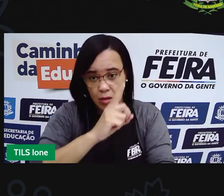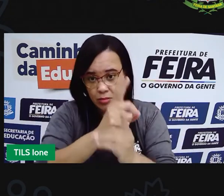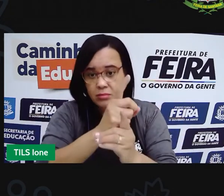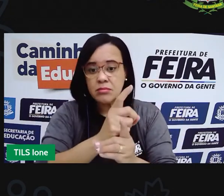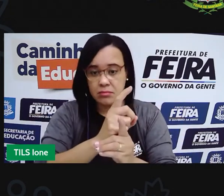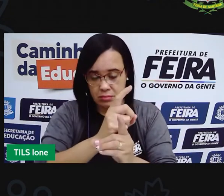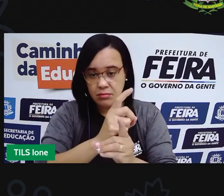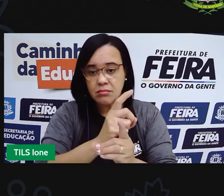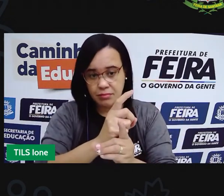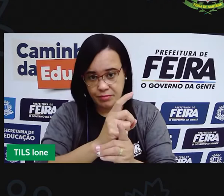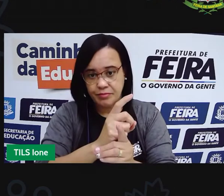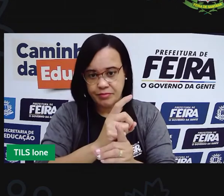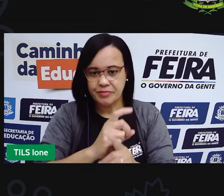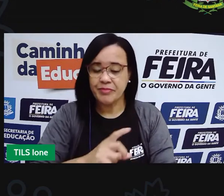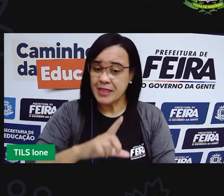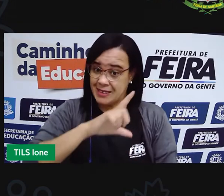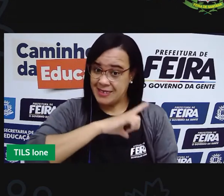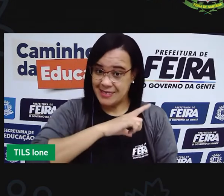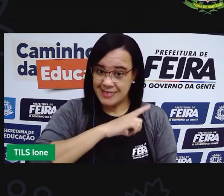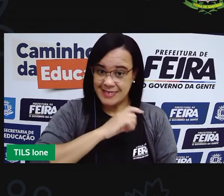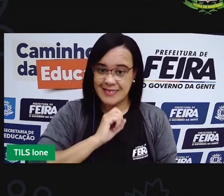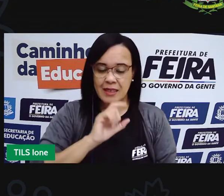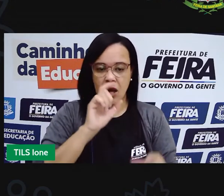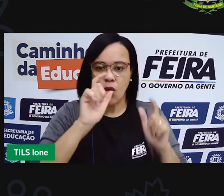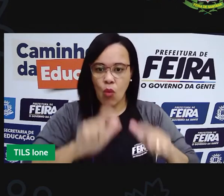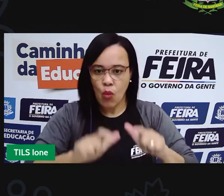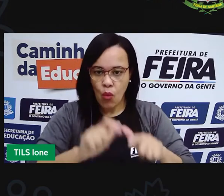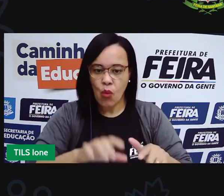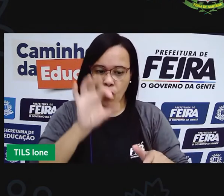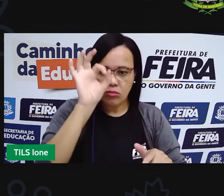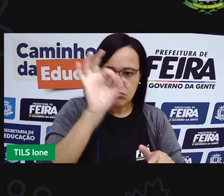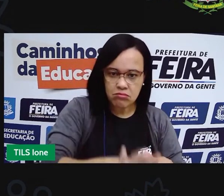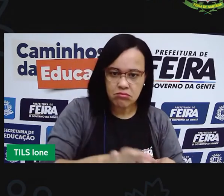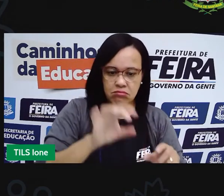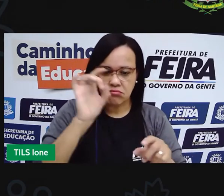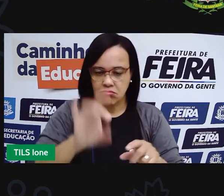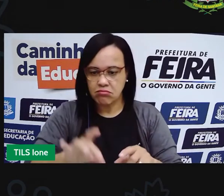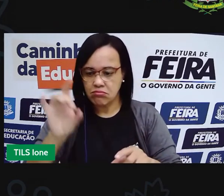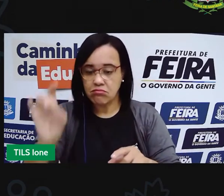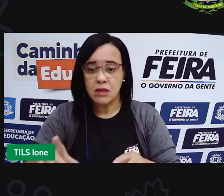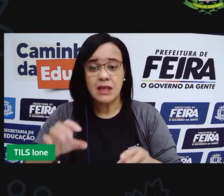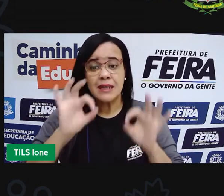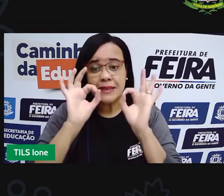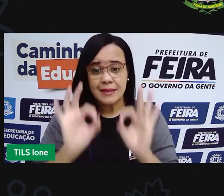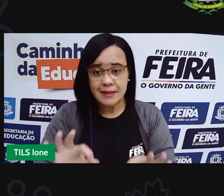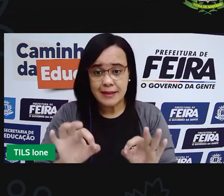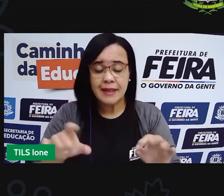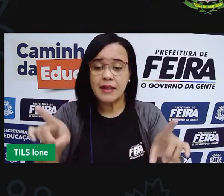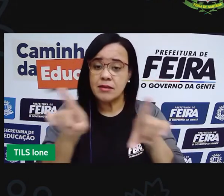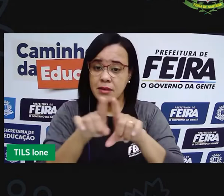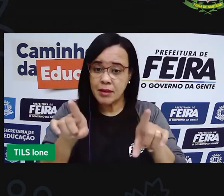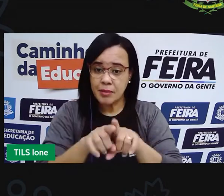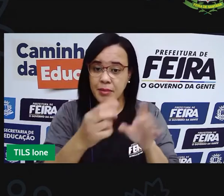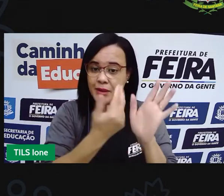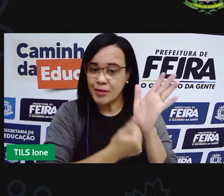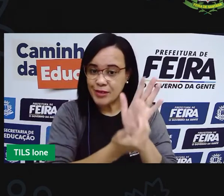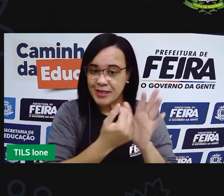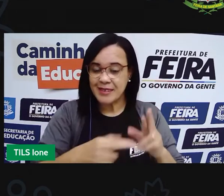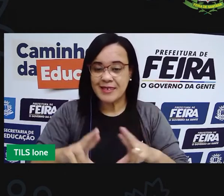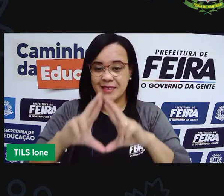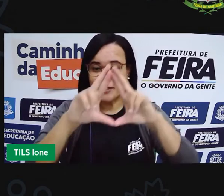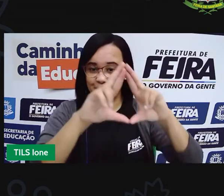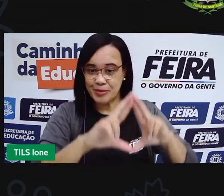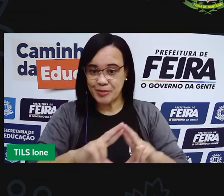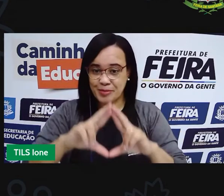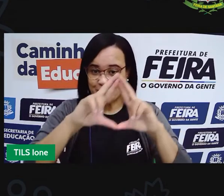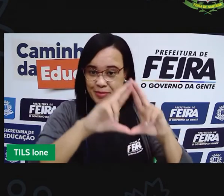que tem o símbolo de descarte seletivo? Quais são os produtos que tem o símbolo de reciclável? Da próxima vez que você for